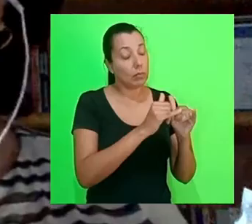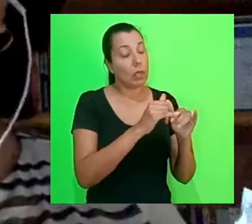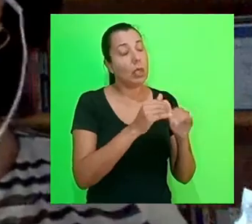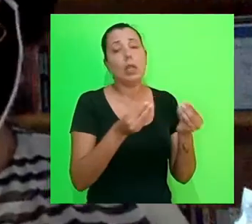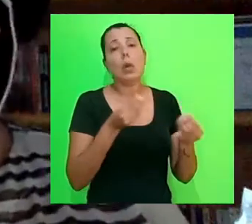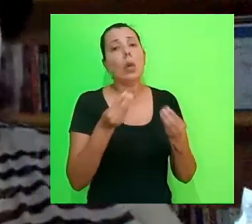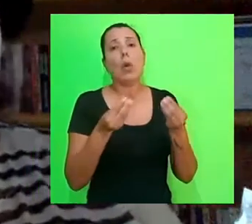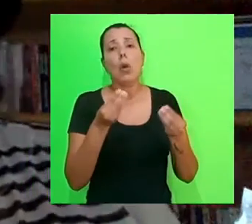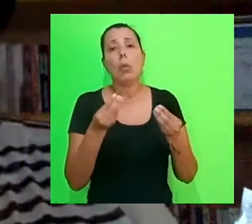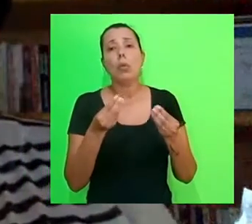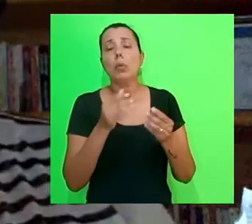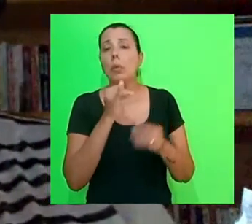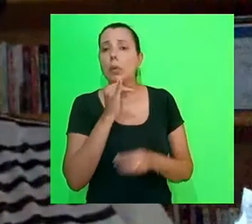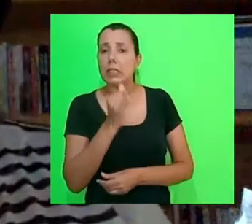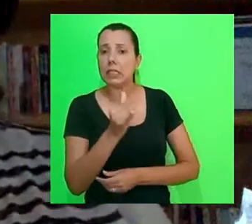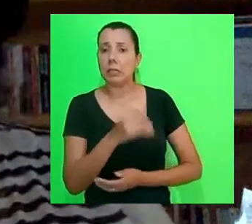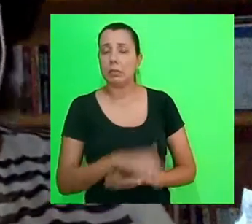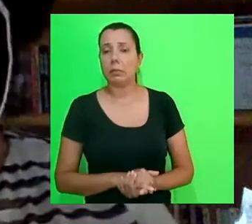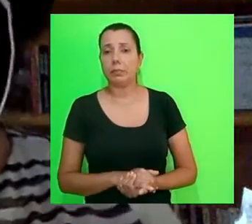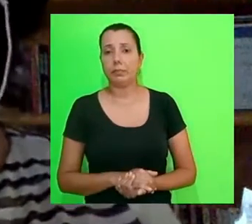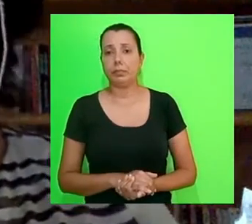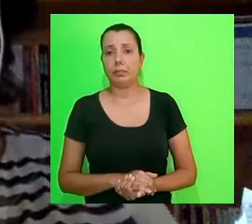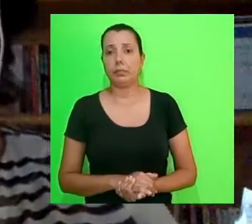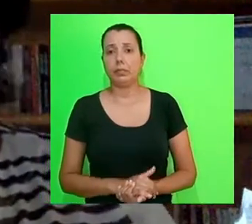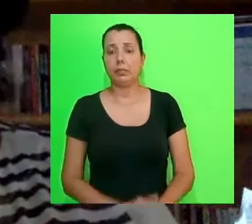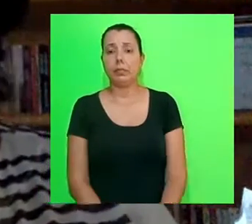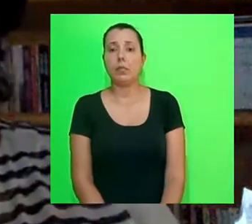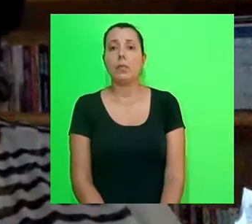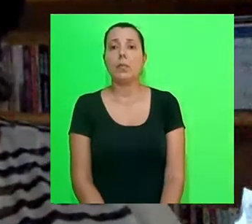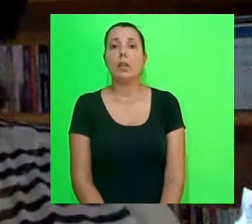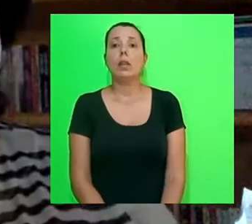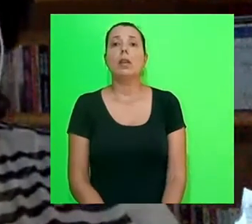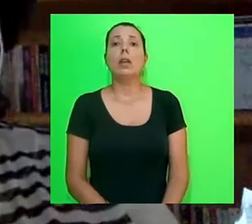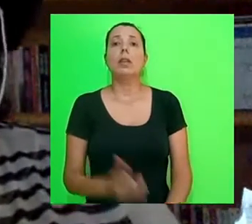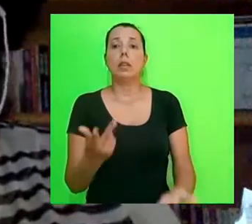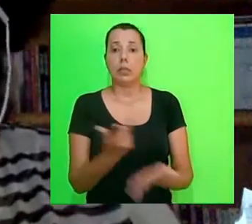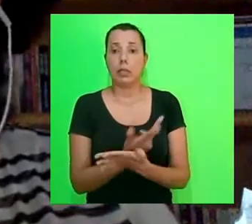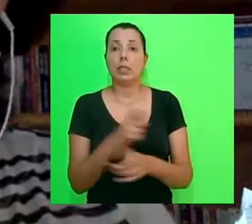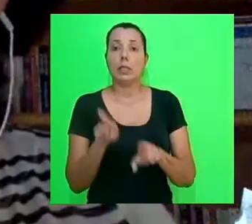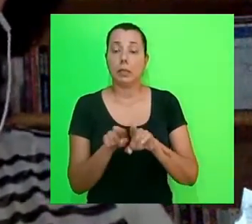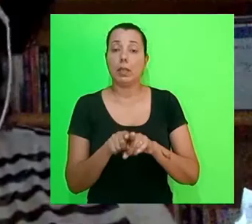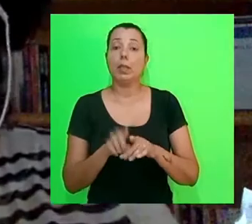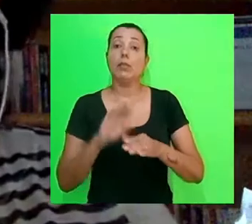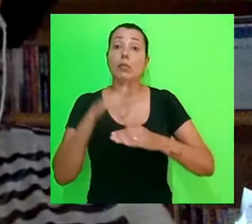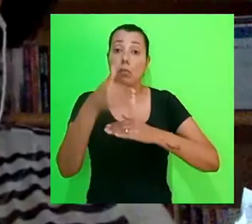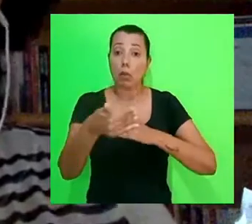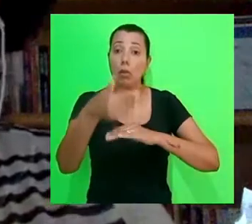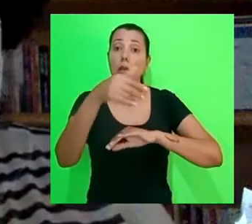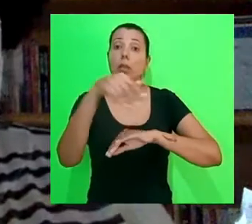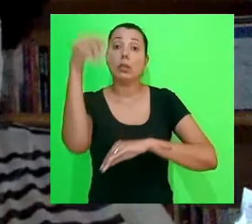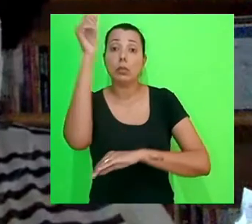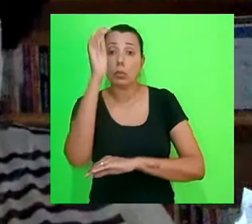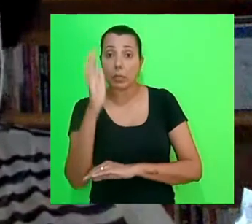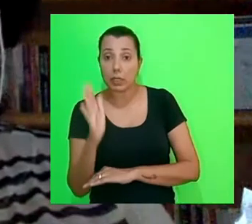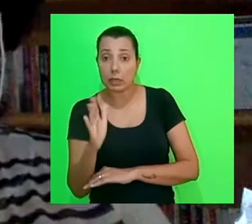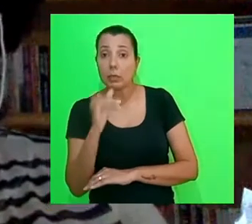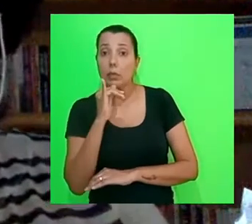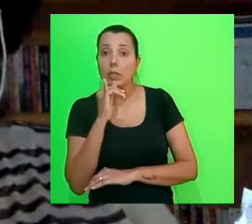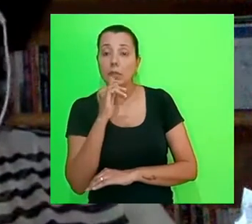para ir ao mercado, ela sai para ir até a farmácia, que são ambientes que estão liberados para saídas, né, para